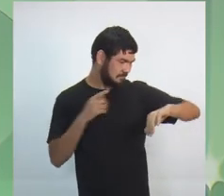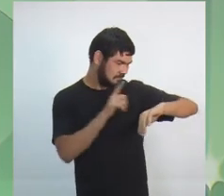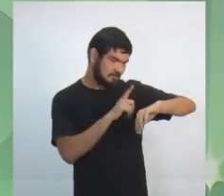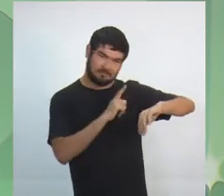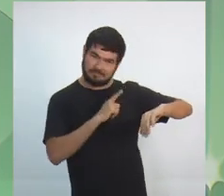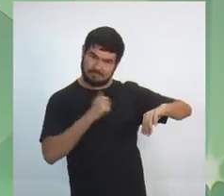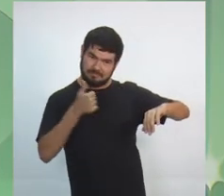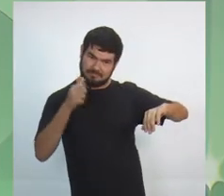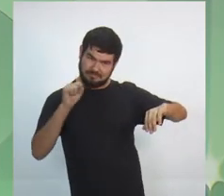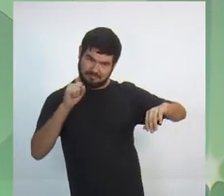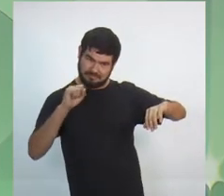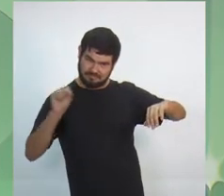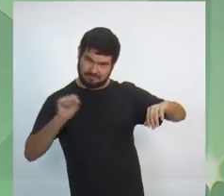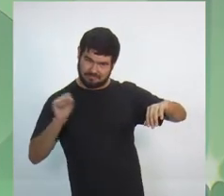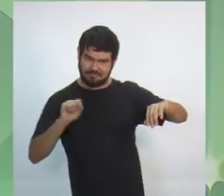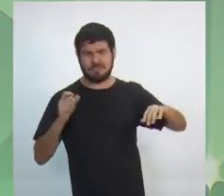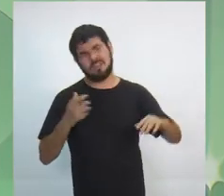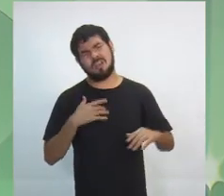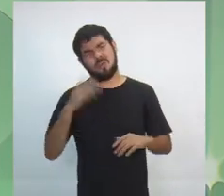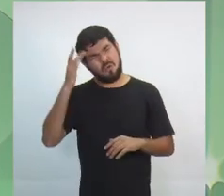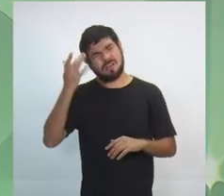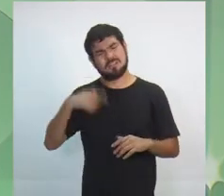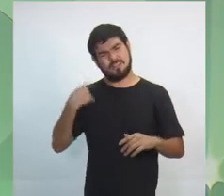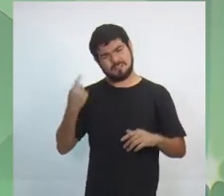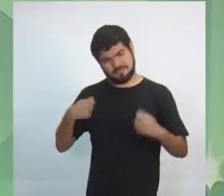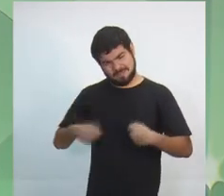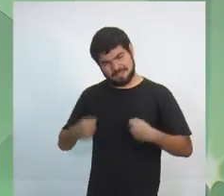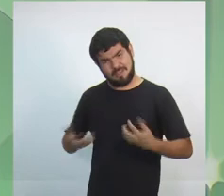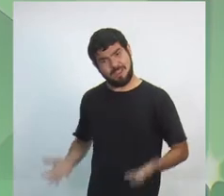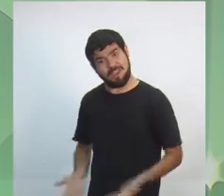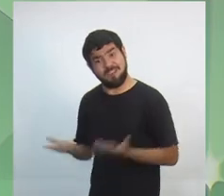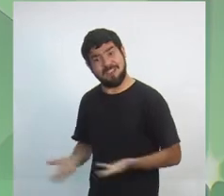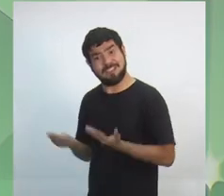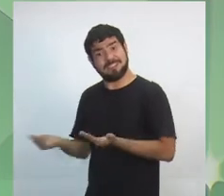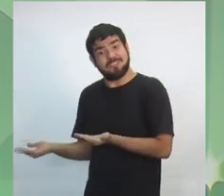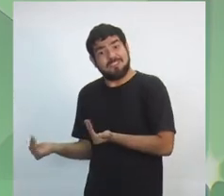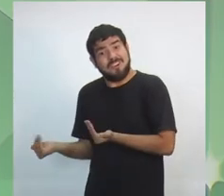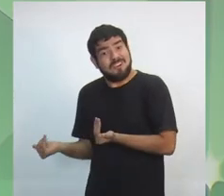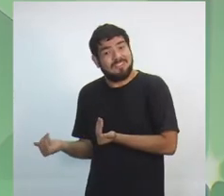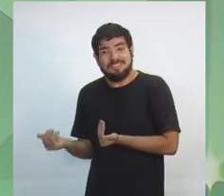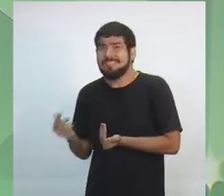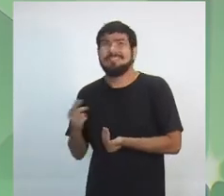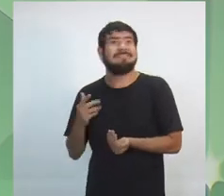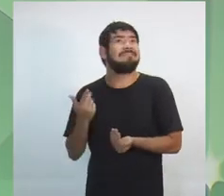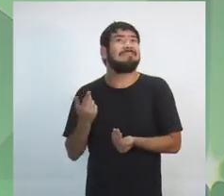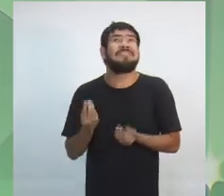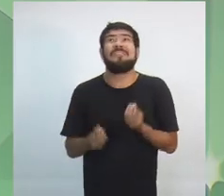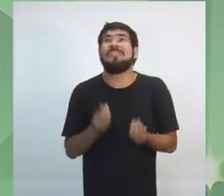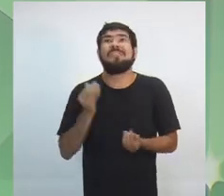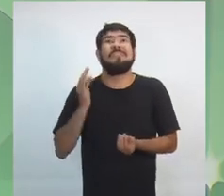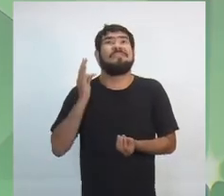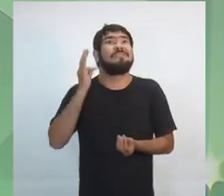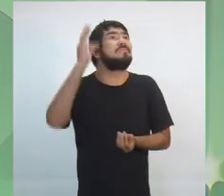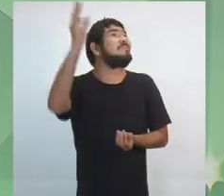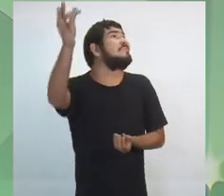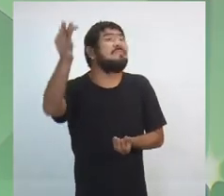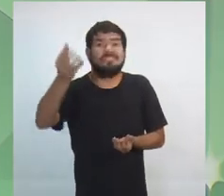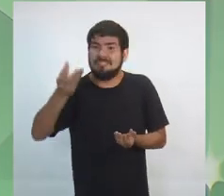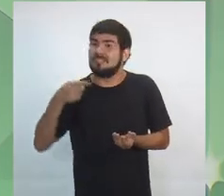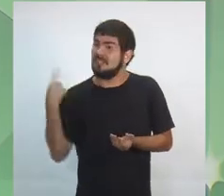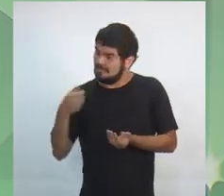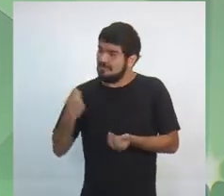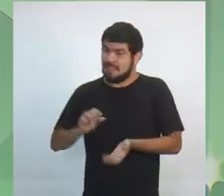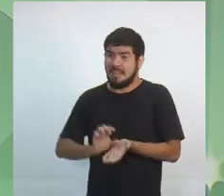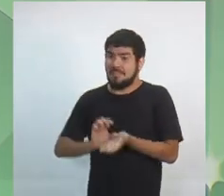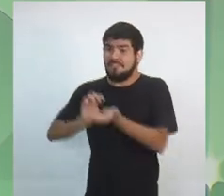segundos. Quer encerrar? Sim, eu acho que é isso. Nós precisamos investir na nossa juventude. Não existe futuro se não houver um investimento na nossa juventude.